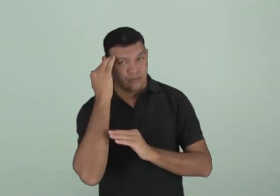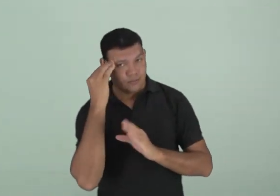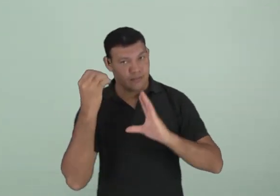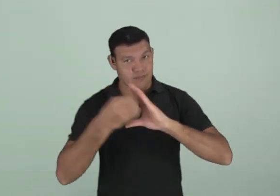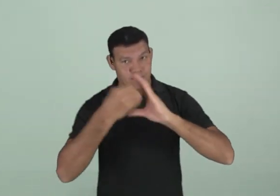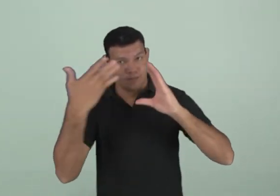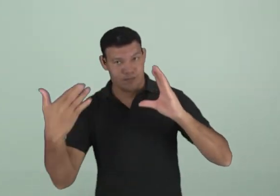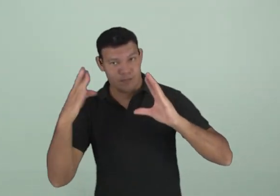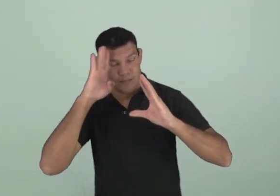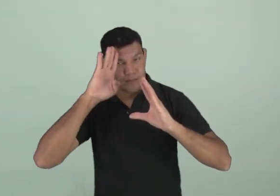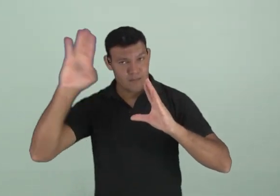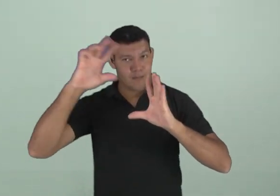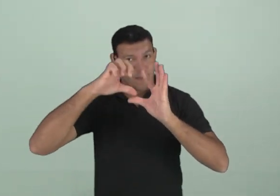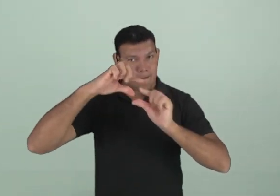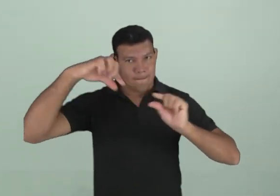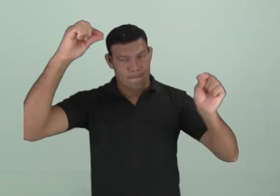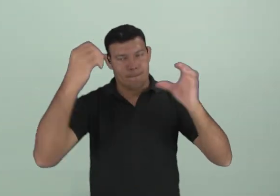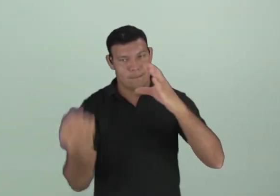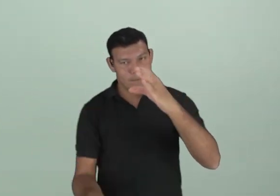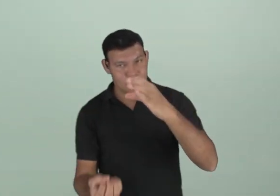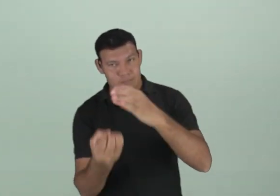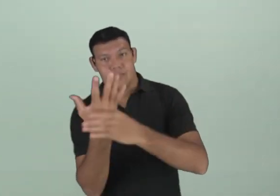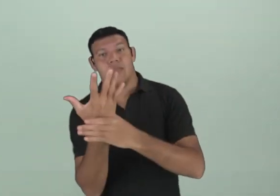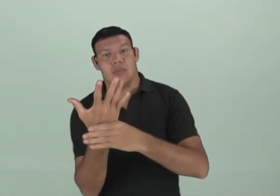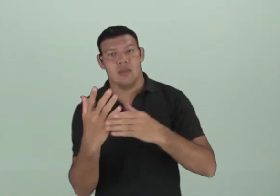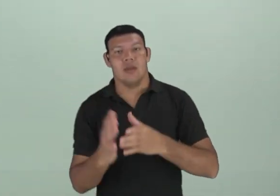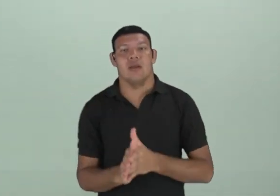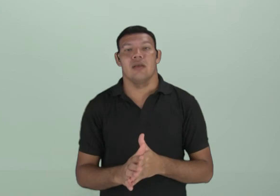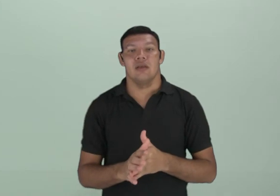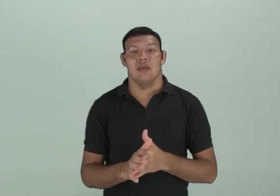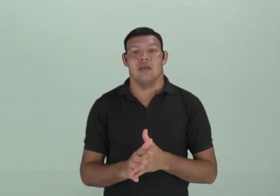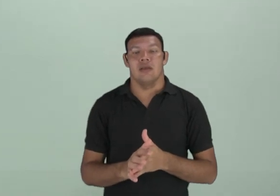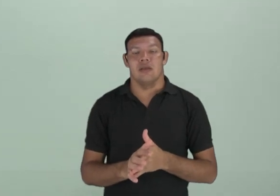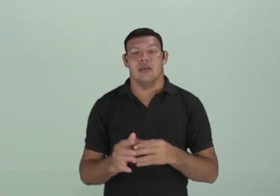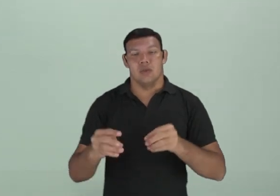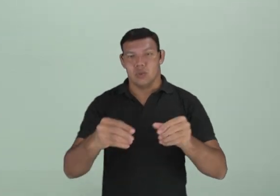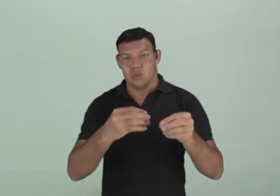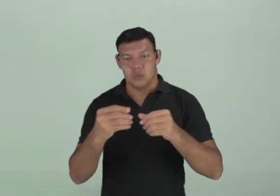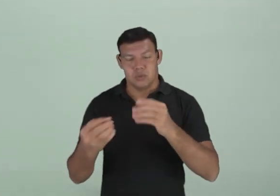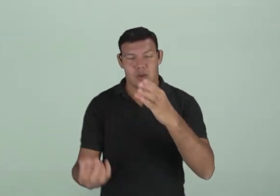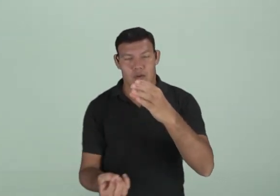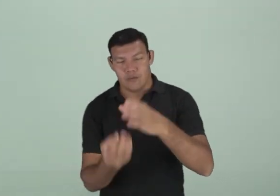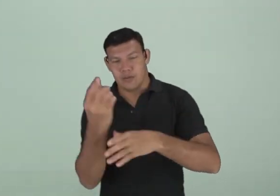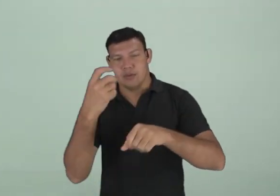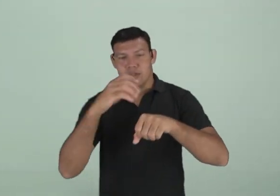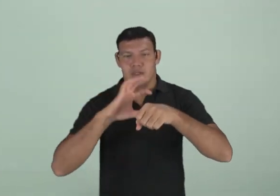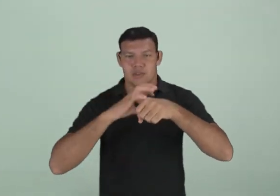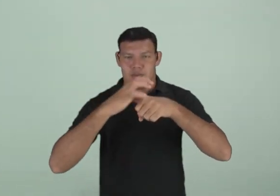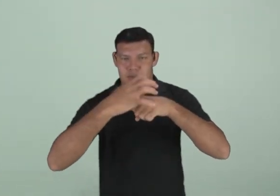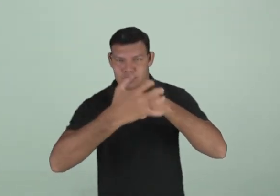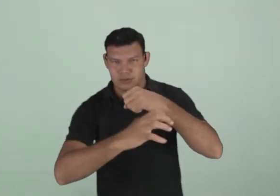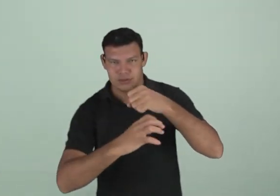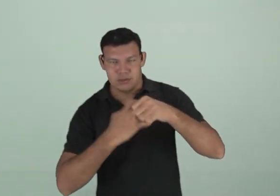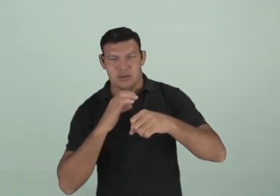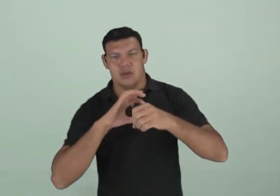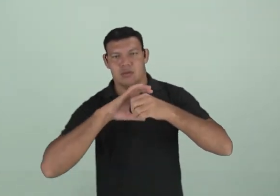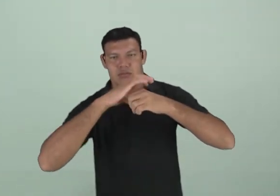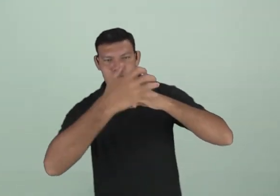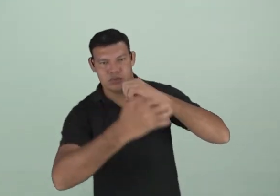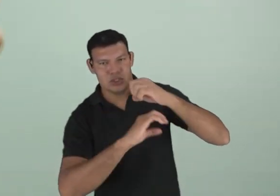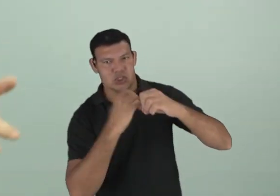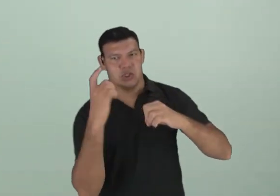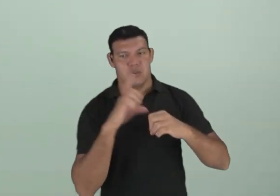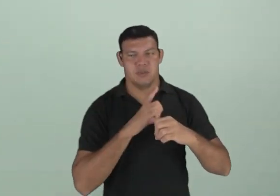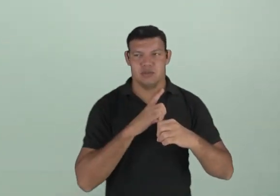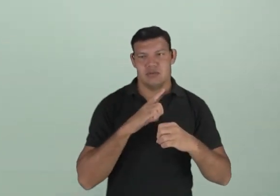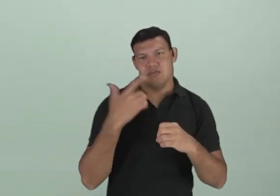tenham entendido aí as principais características da Lua, né? A sua origem, como é que é a sua formação rochosa,